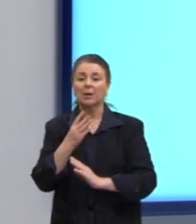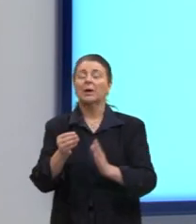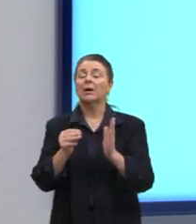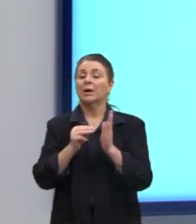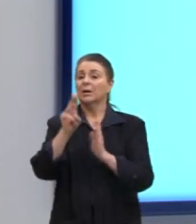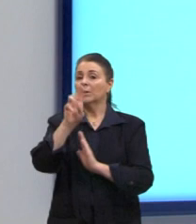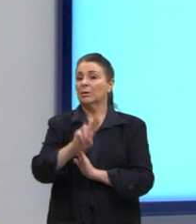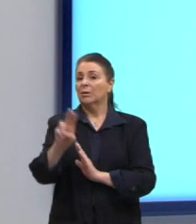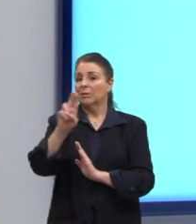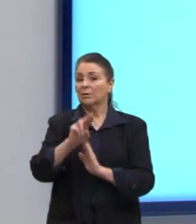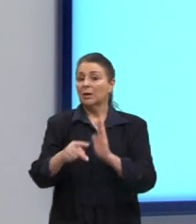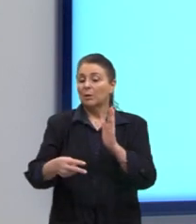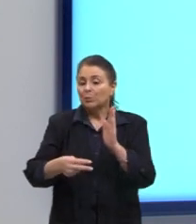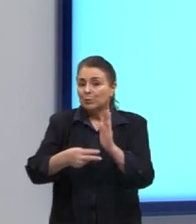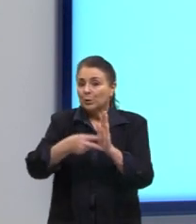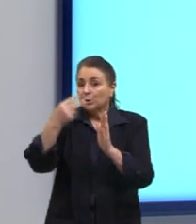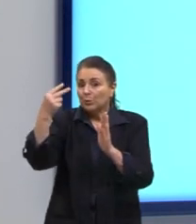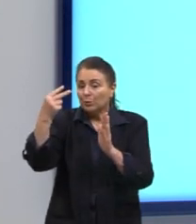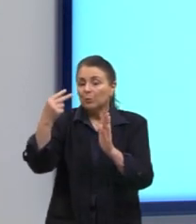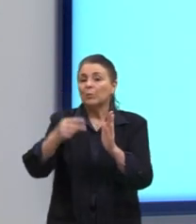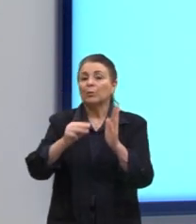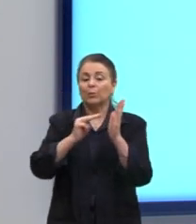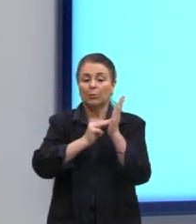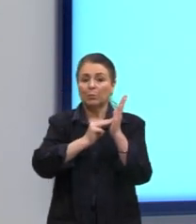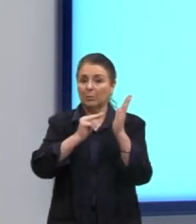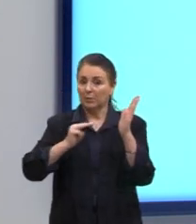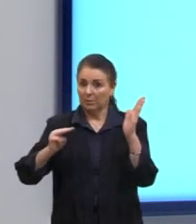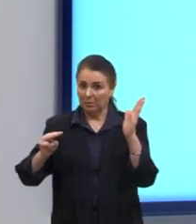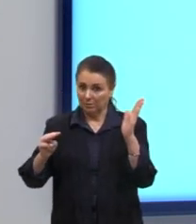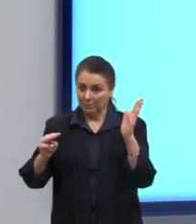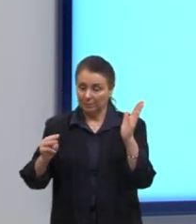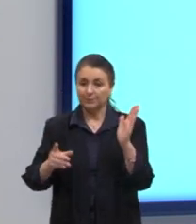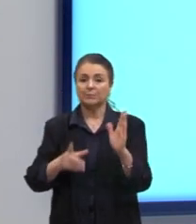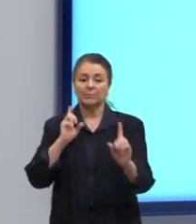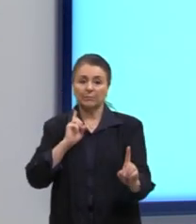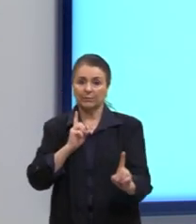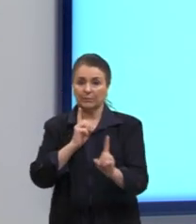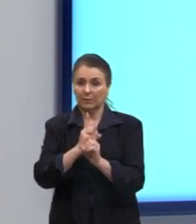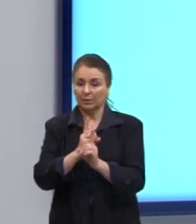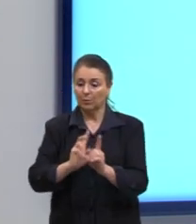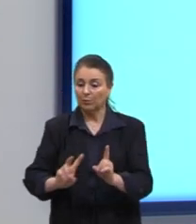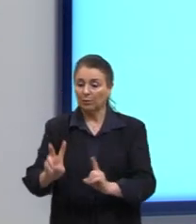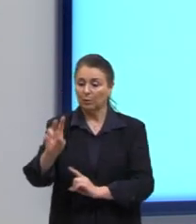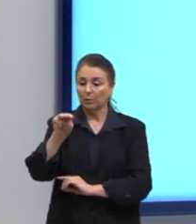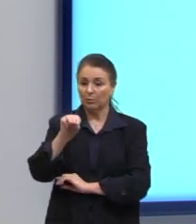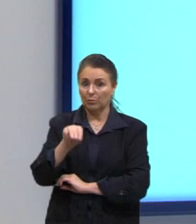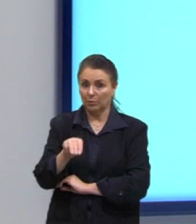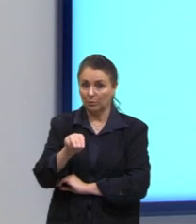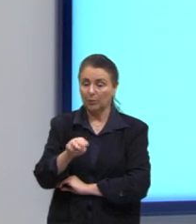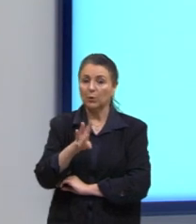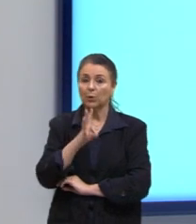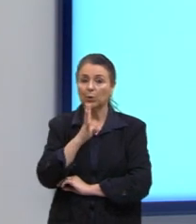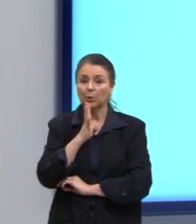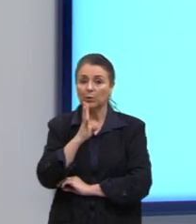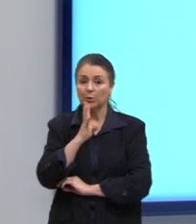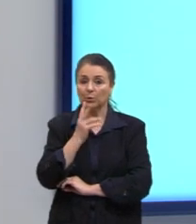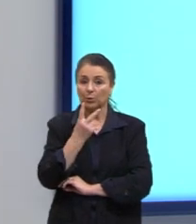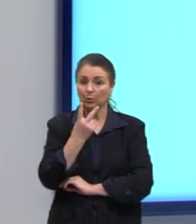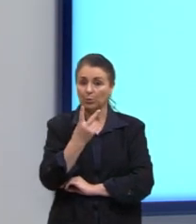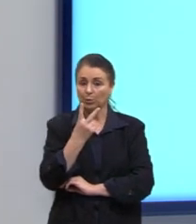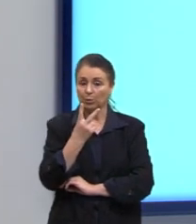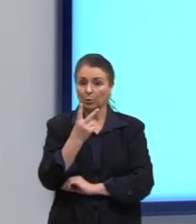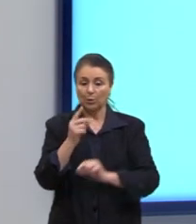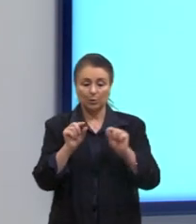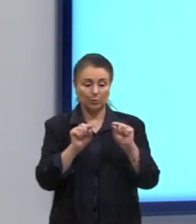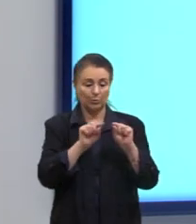que eu trago para vocês o segundo método para chegar ali no valor de m é conhecendo então dois pontos